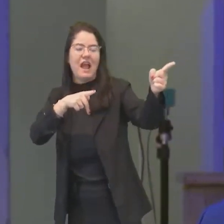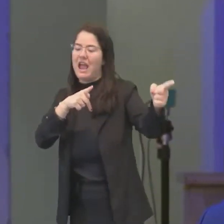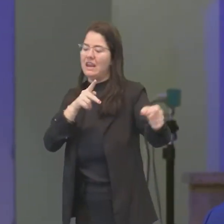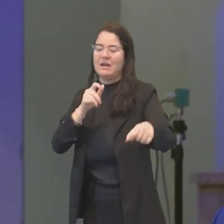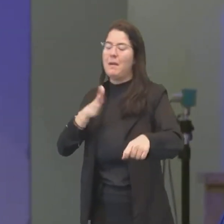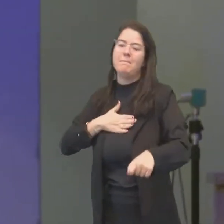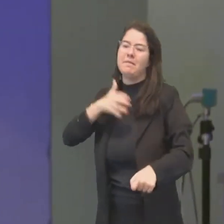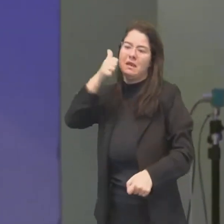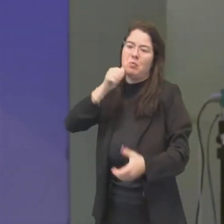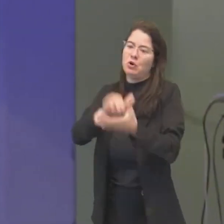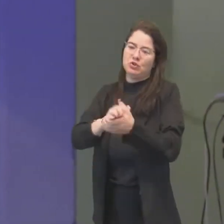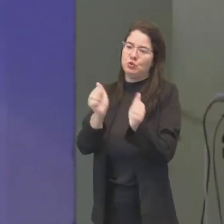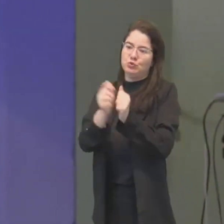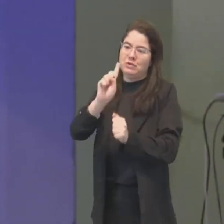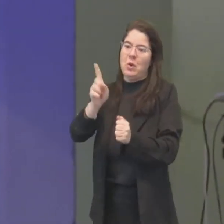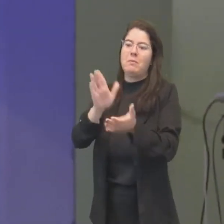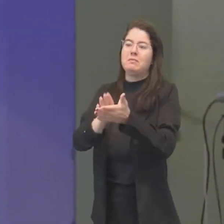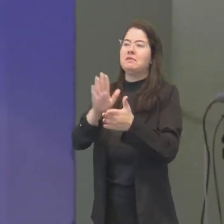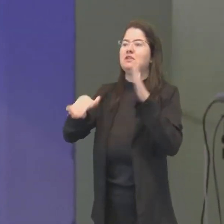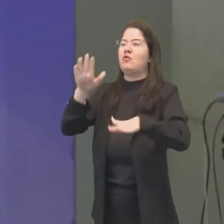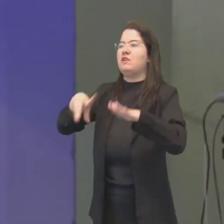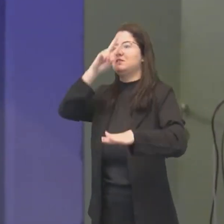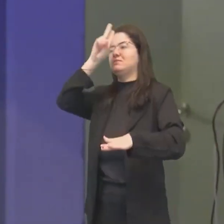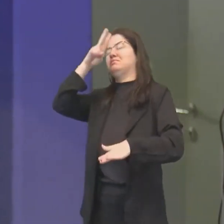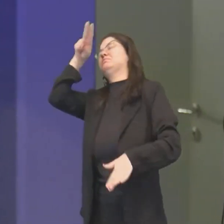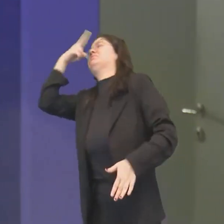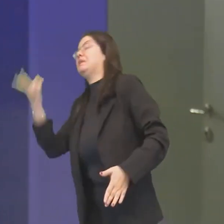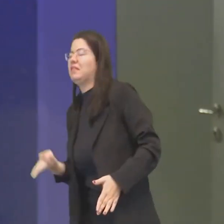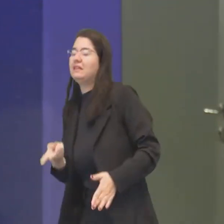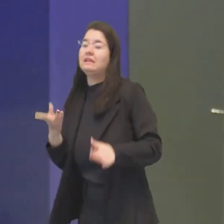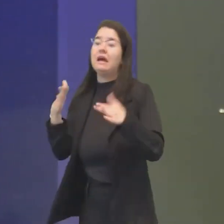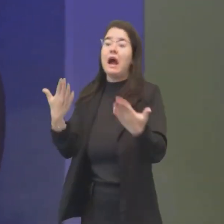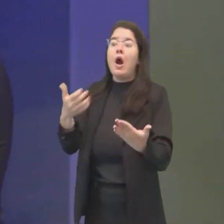desmaiar. E ele com uma habilidade,